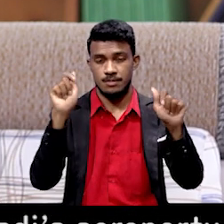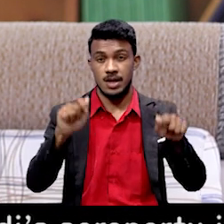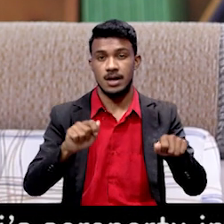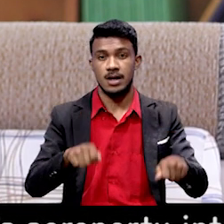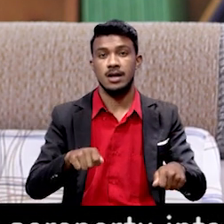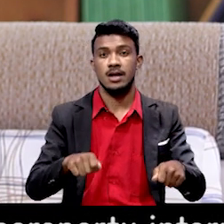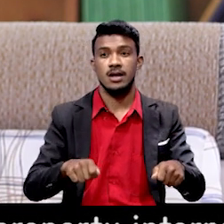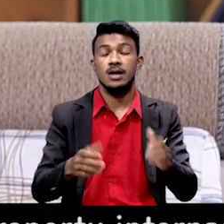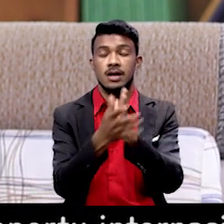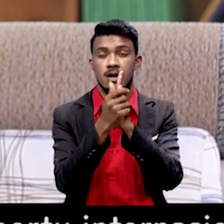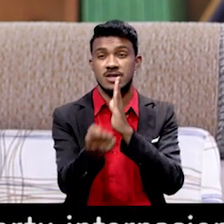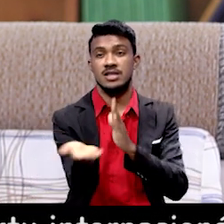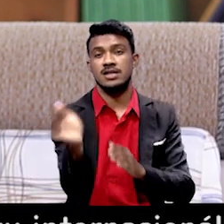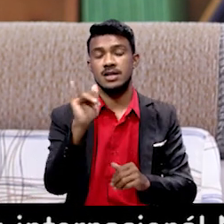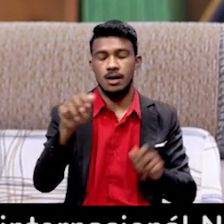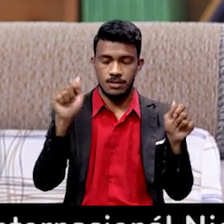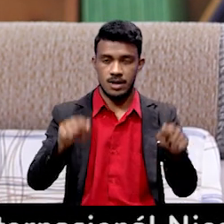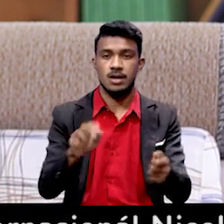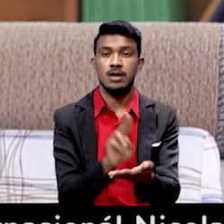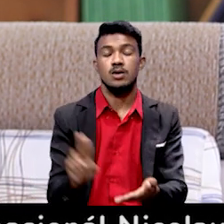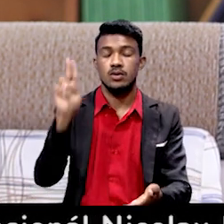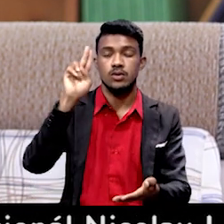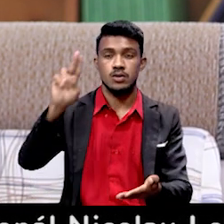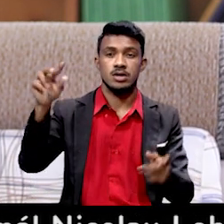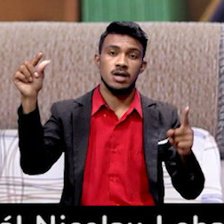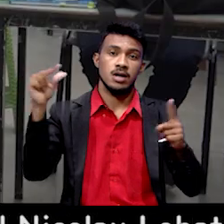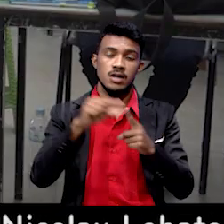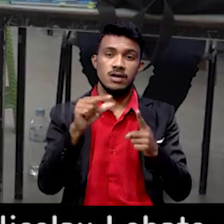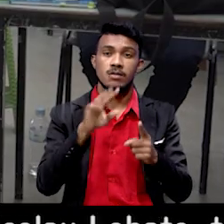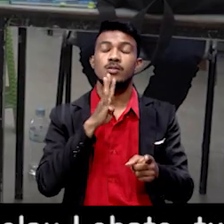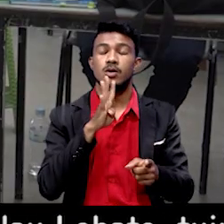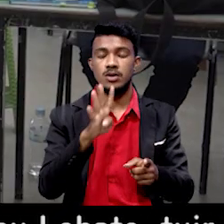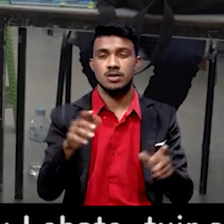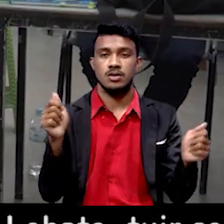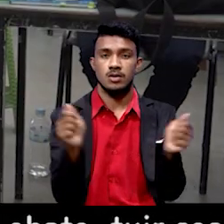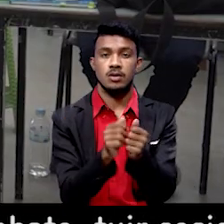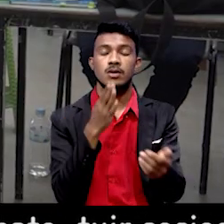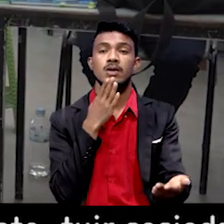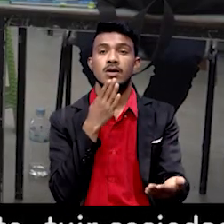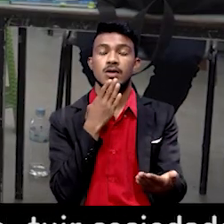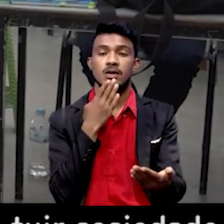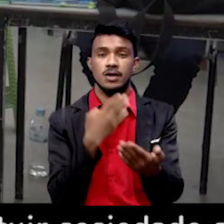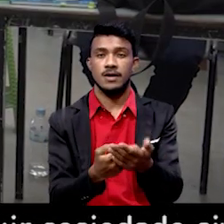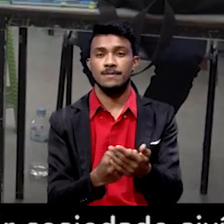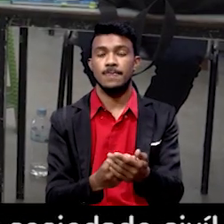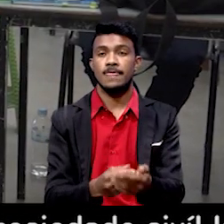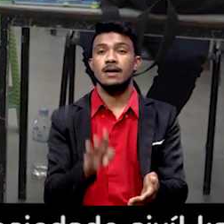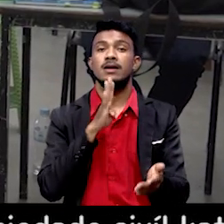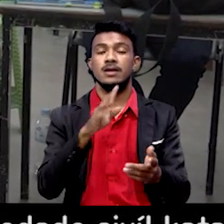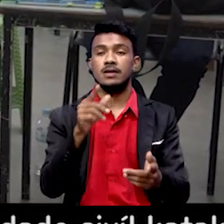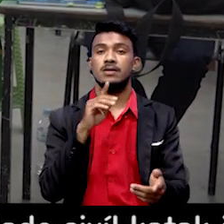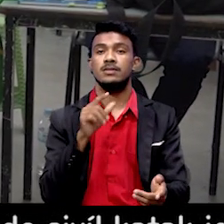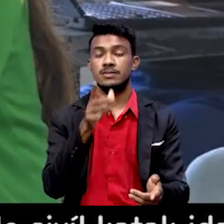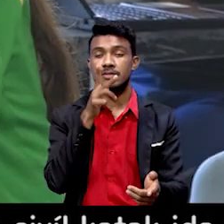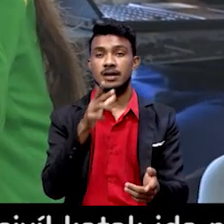bele capacidade sira atu bele usa lian português ou dia concerne habilidade bela aumenta atu aprende língua dia cliu ne usa